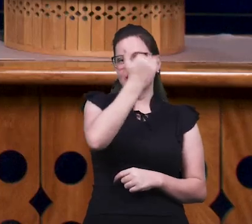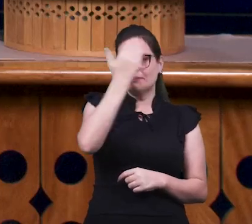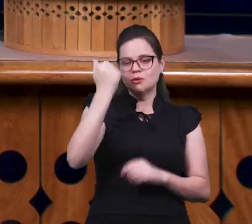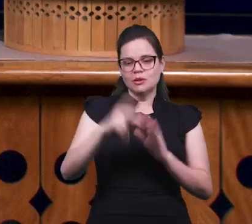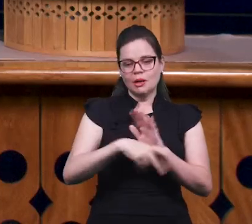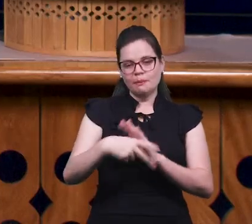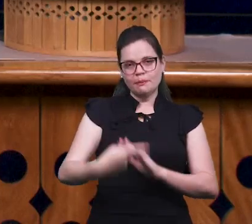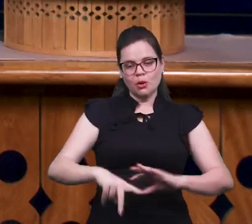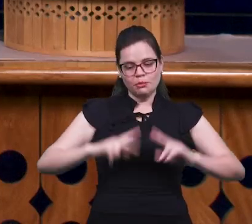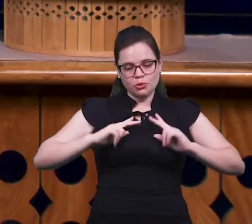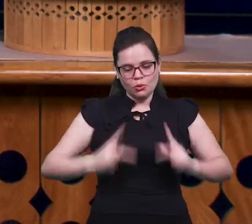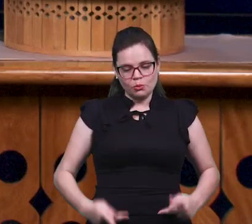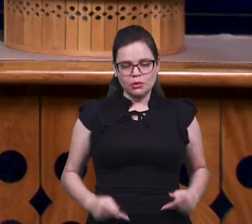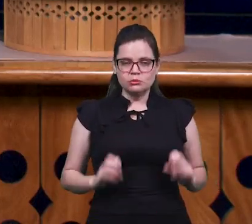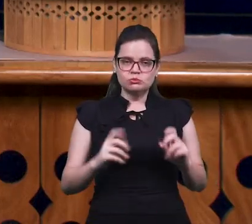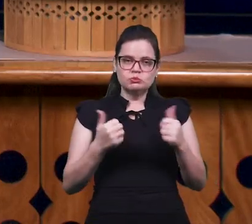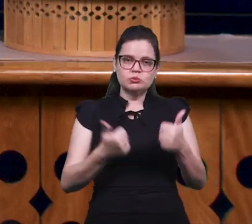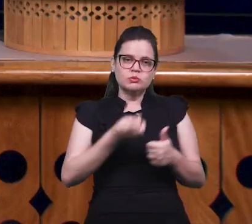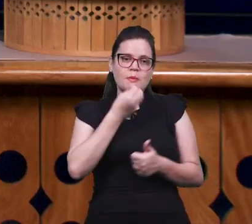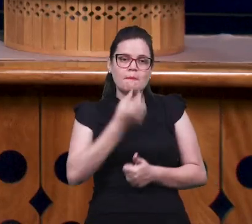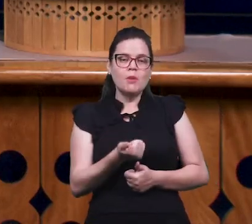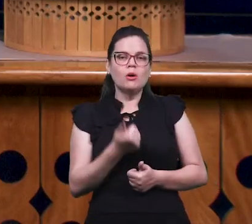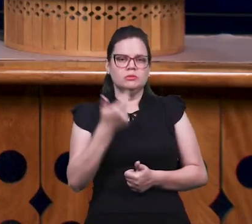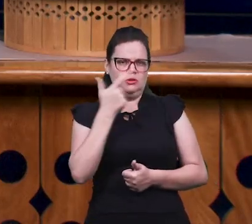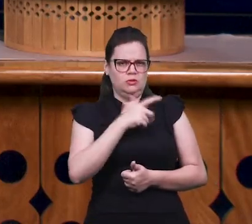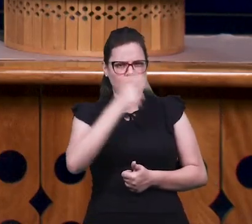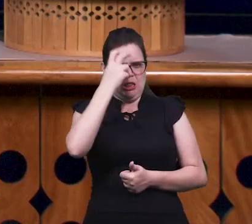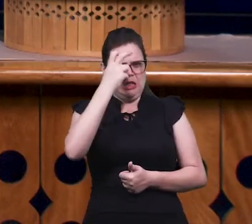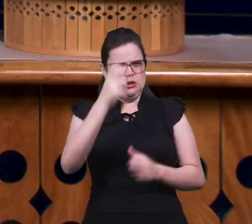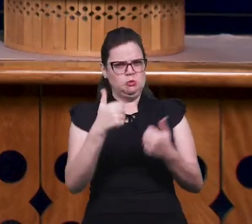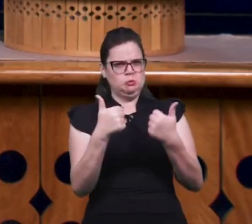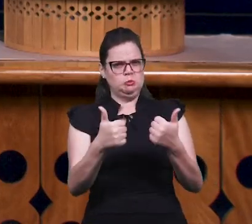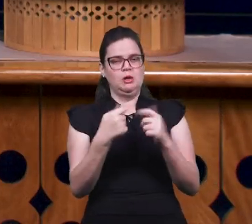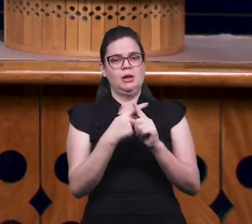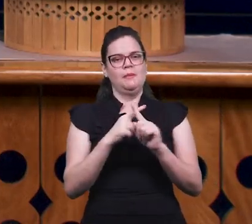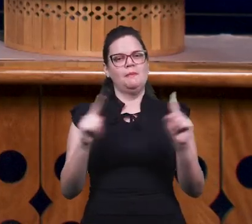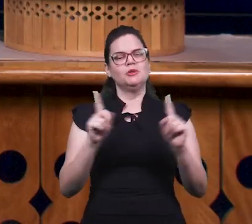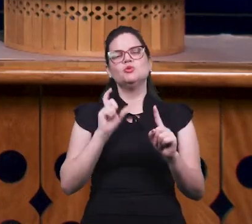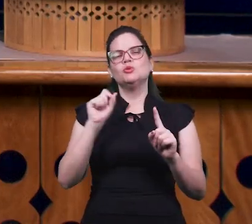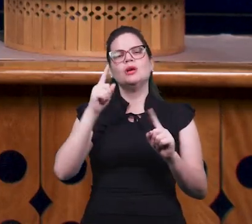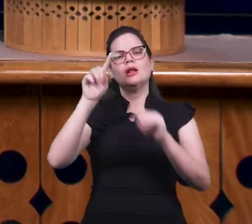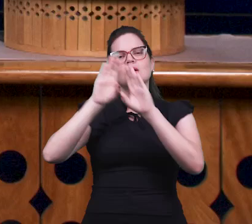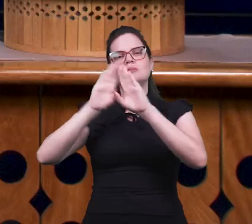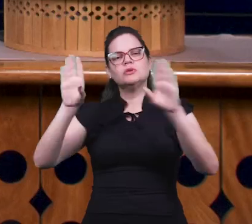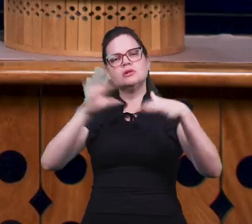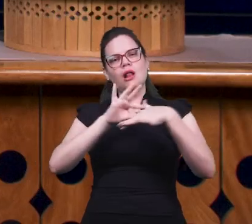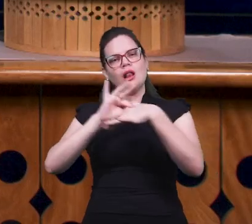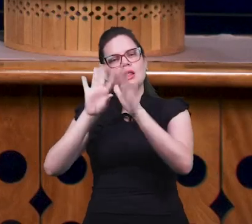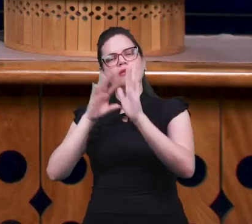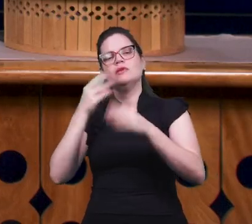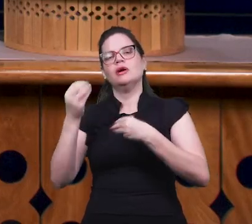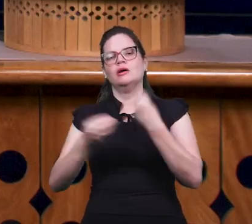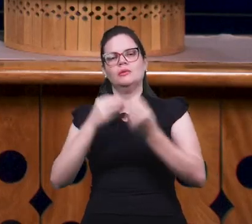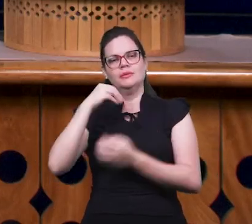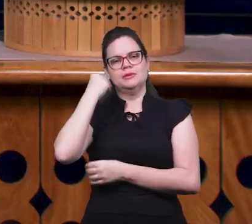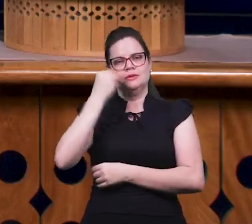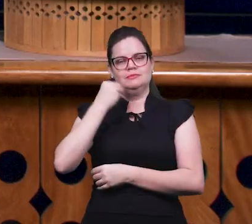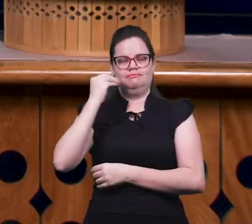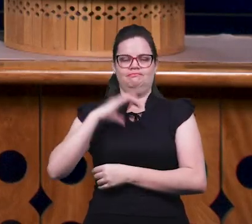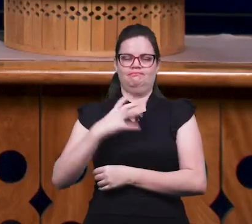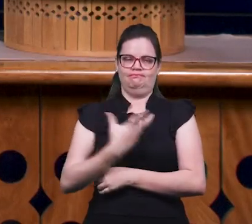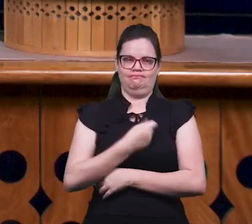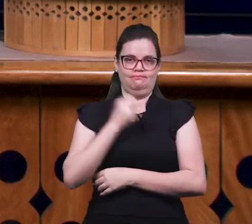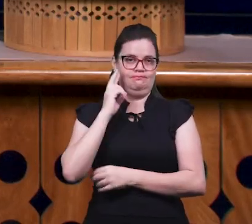O que leva à eternidade é o Senhor Jesus, é o conhecimento do Senhor, a experiência de salvação com Jesus, isso que vai levar. Repetindo, hein?